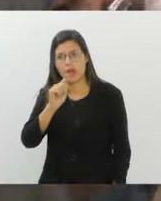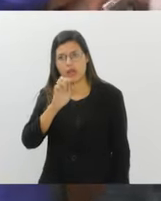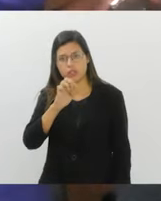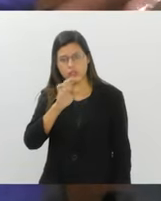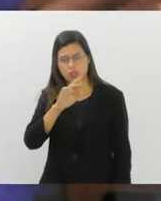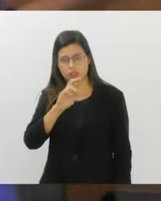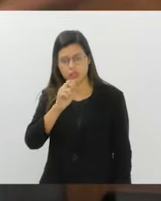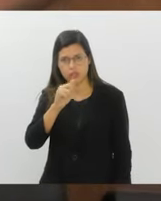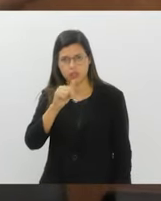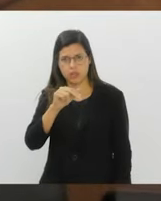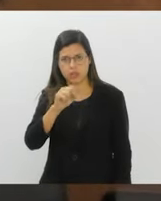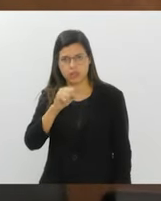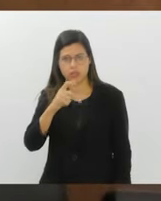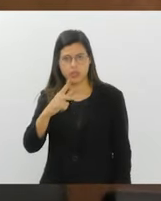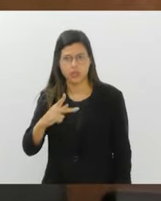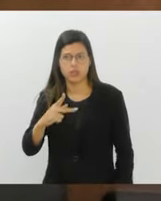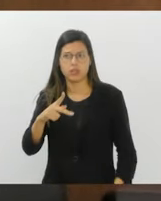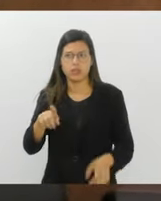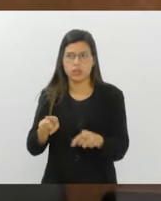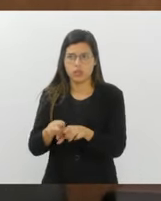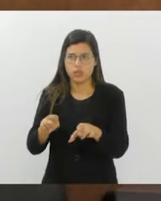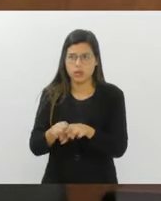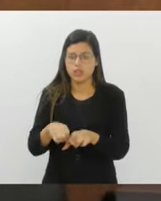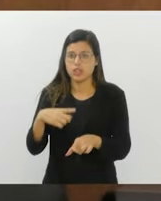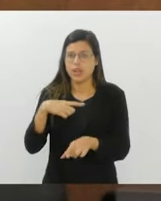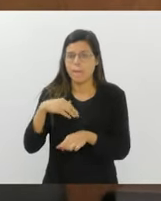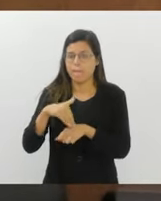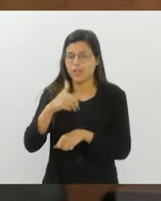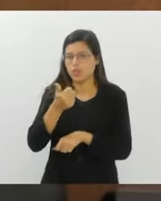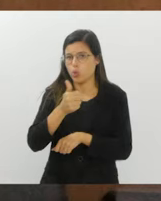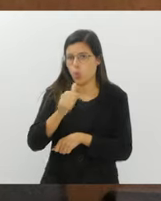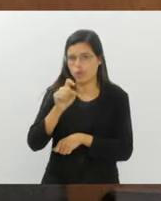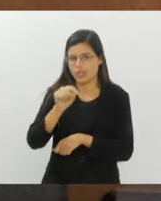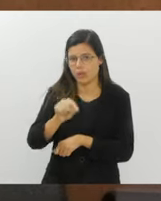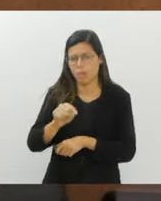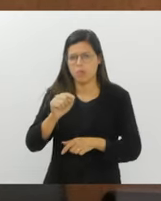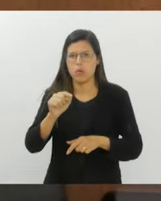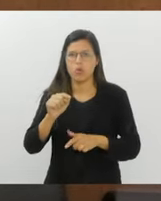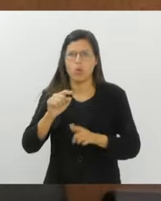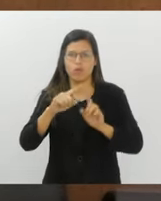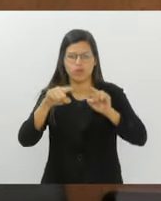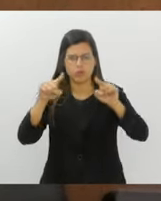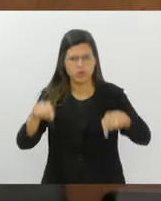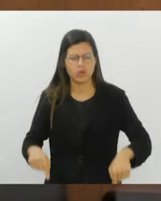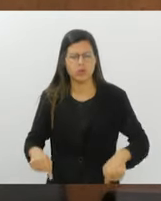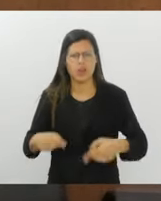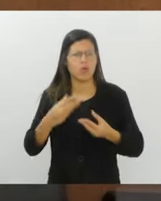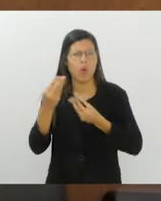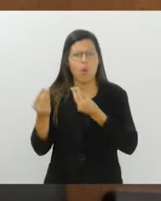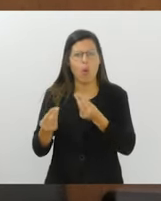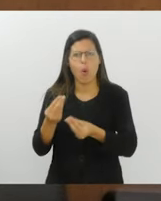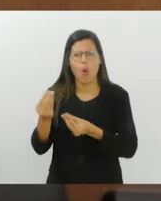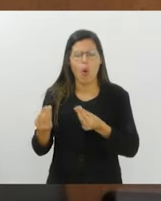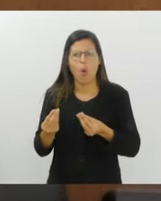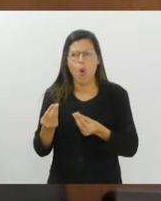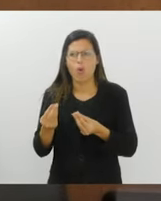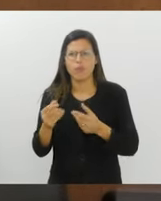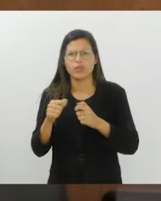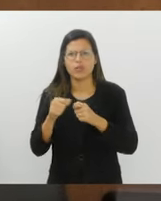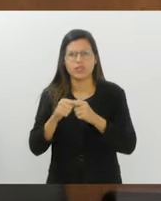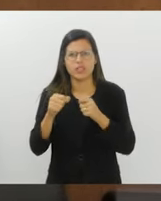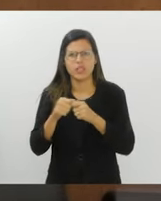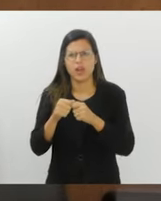região metropolitana, nós tínhamos mais de 11 mil trabalhadores. Como é que pode? Me ensina como é que essa mágica